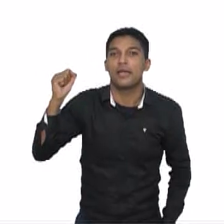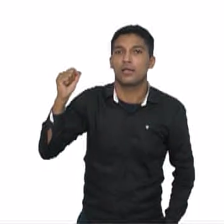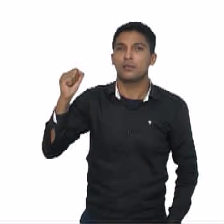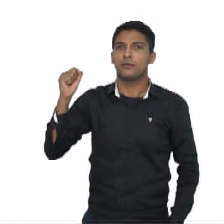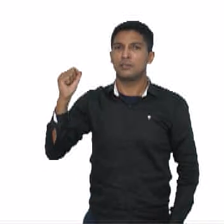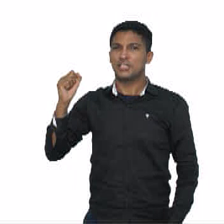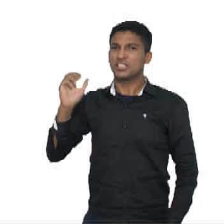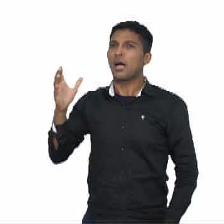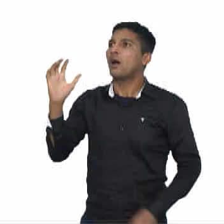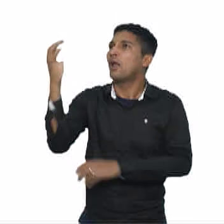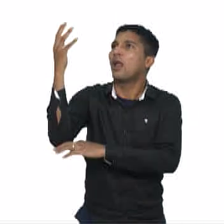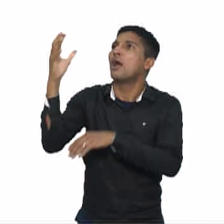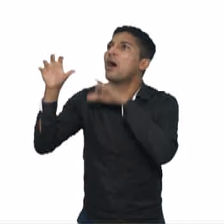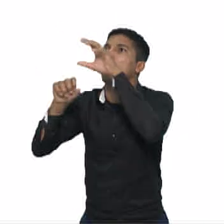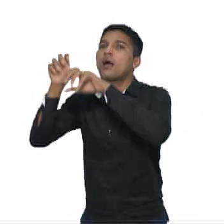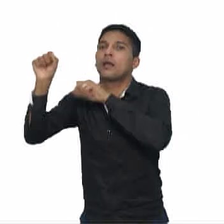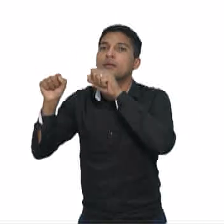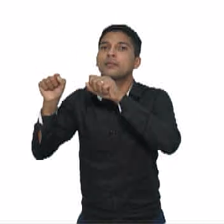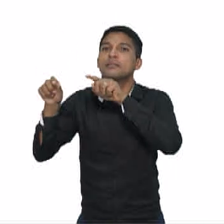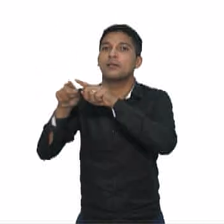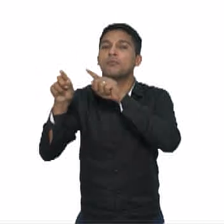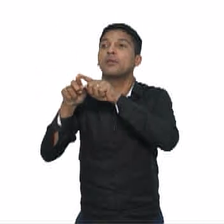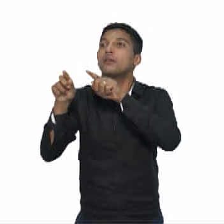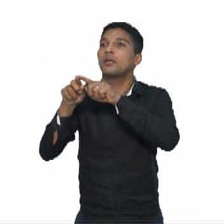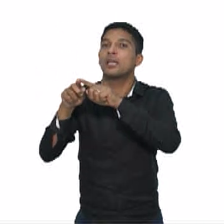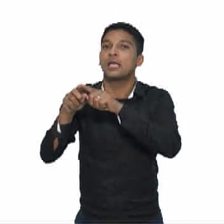tem que conhecer também, êxodo rural, nomadismo,